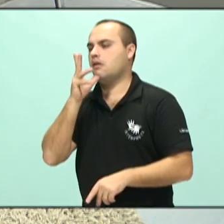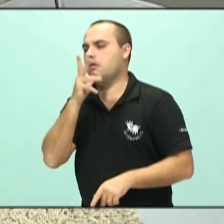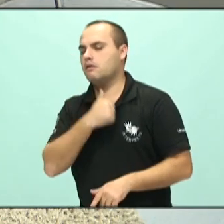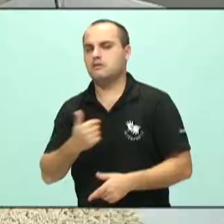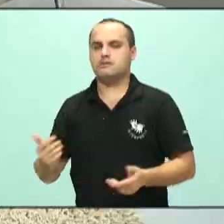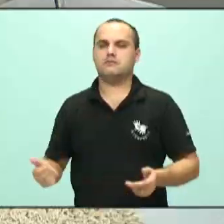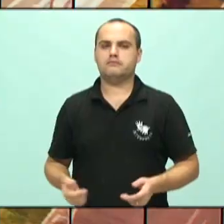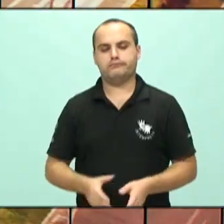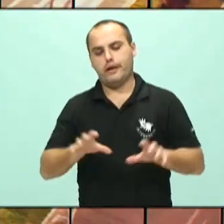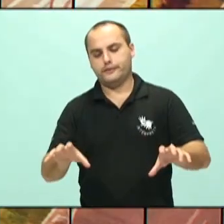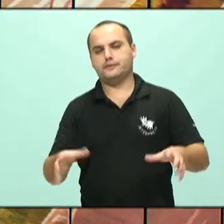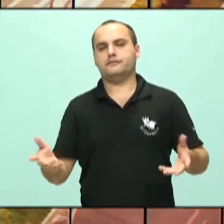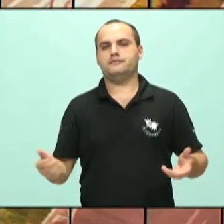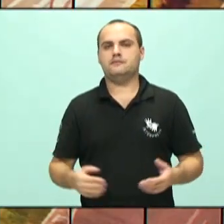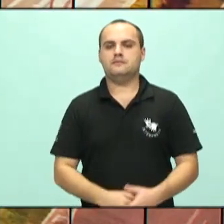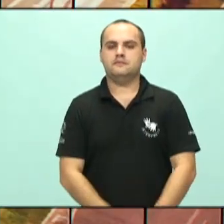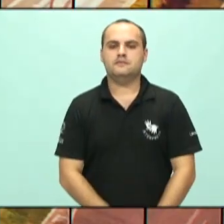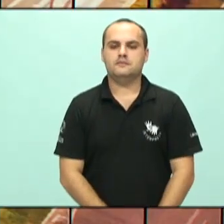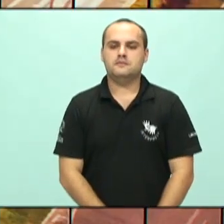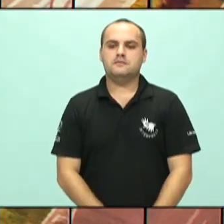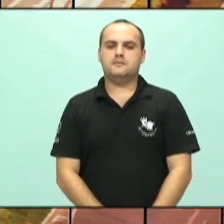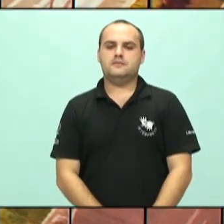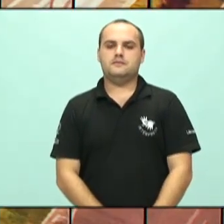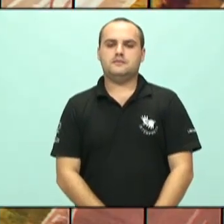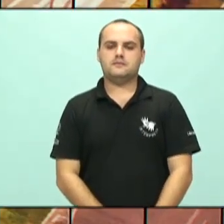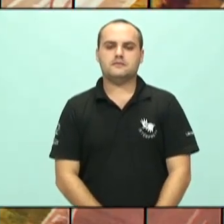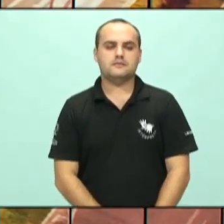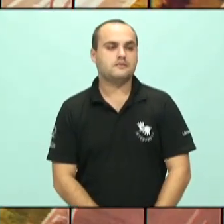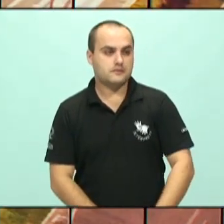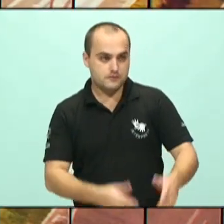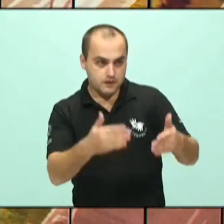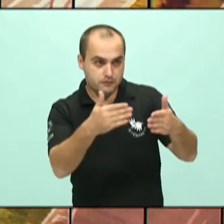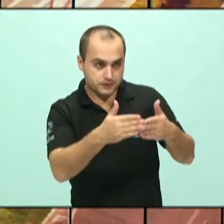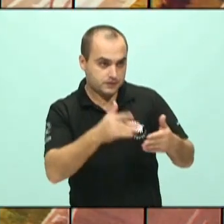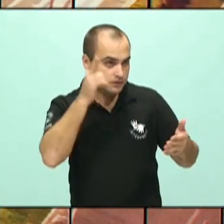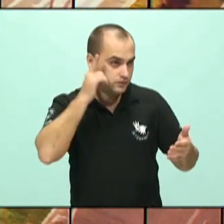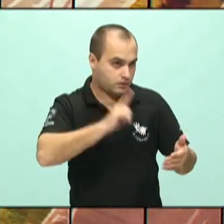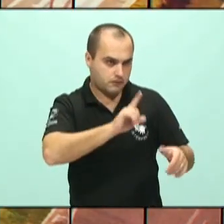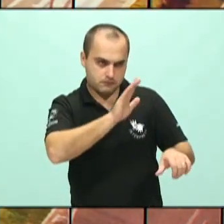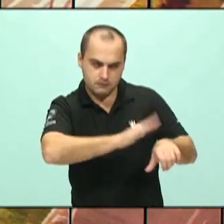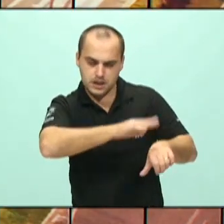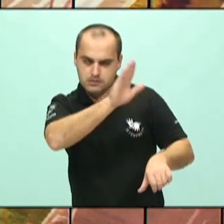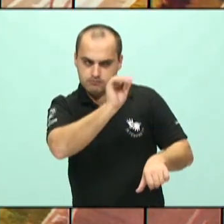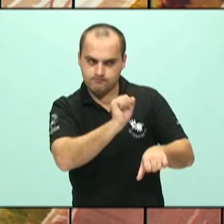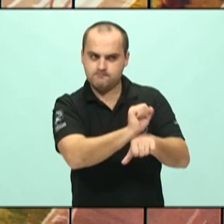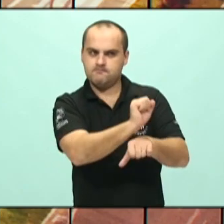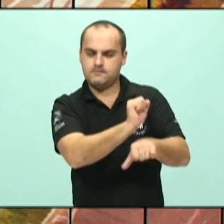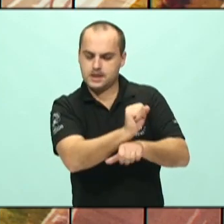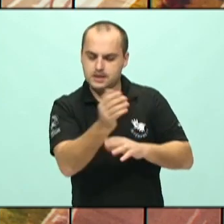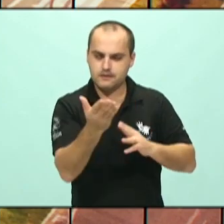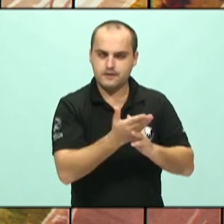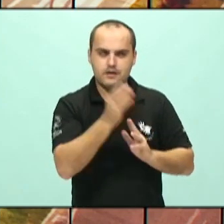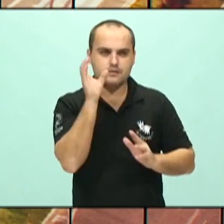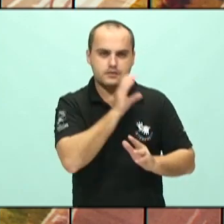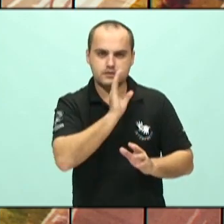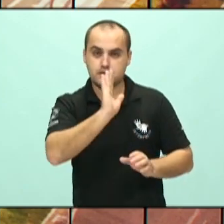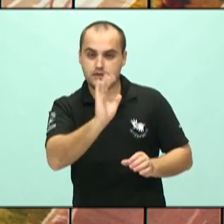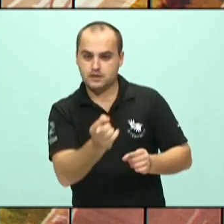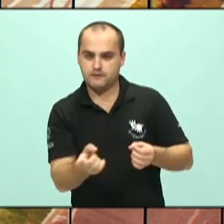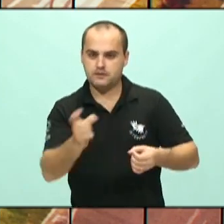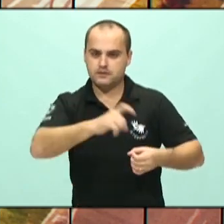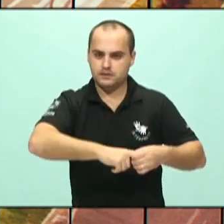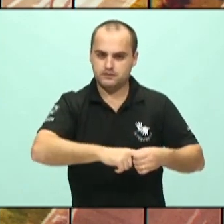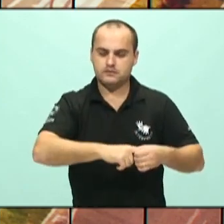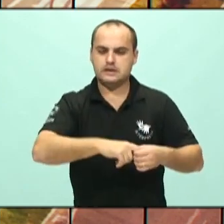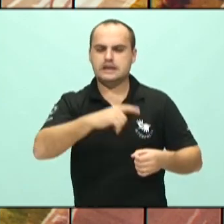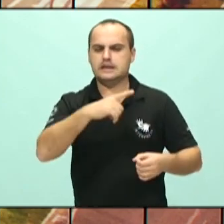assim. Eu vou pedir novamente um instante ao senhor e à senhora também. Nós vamos a um rápido intervalo, voltamos com o nosso último